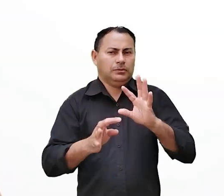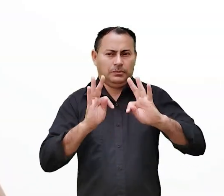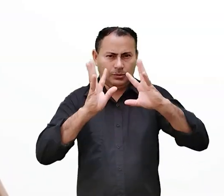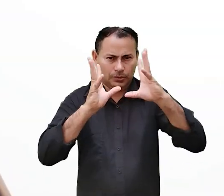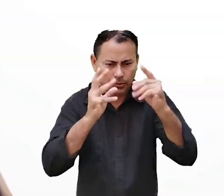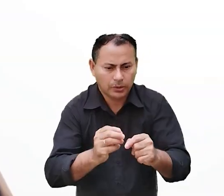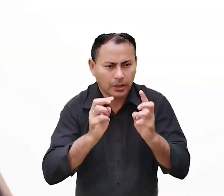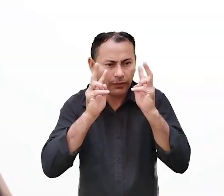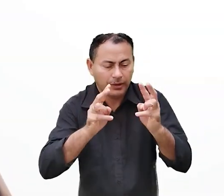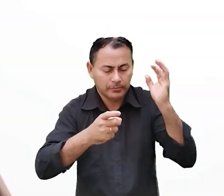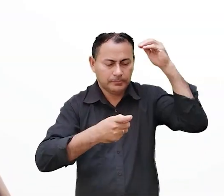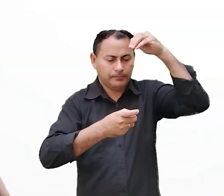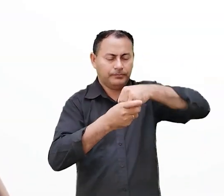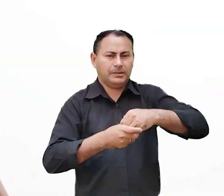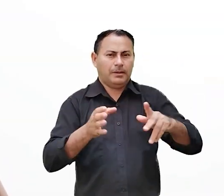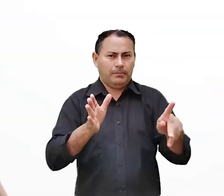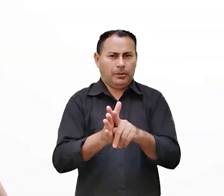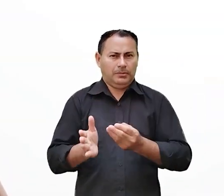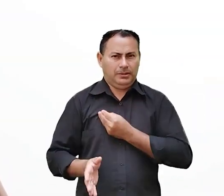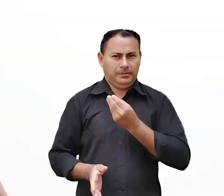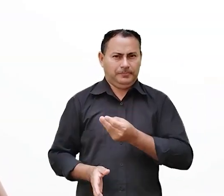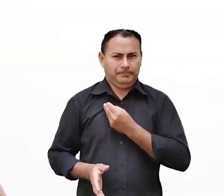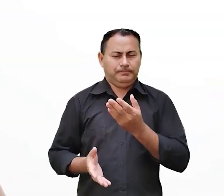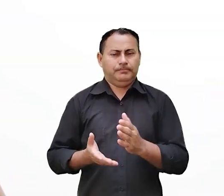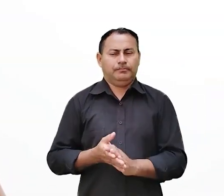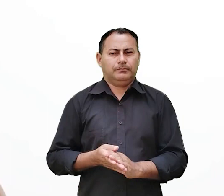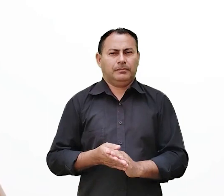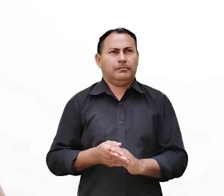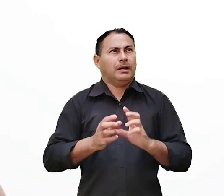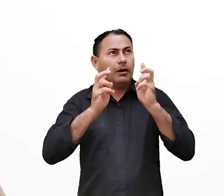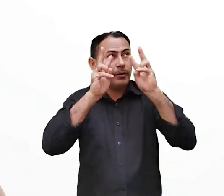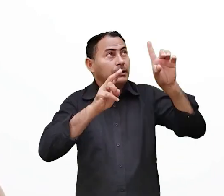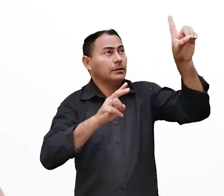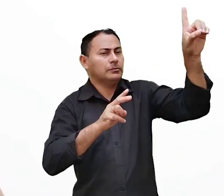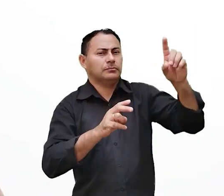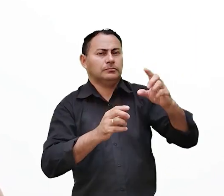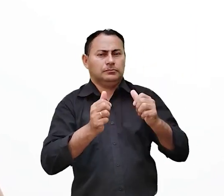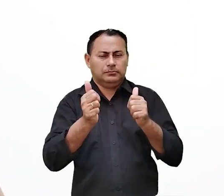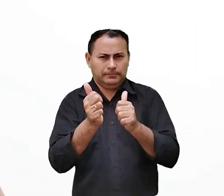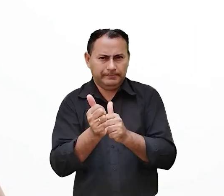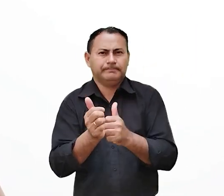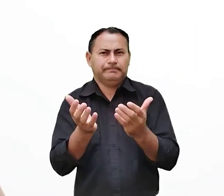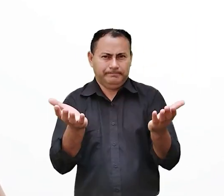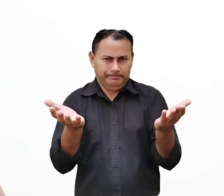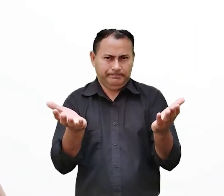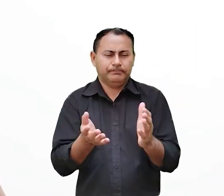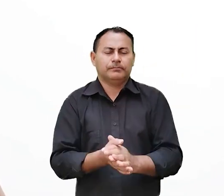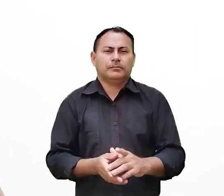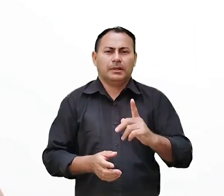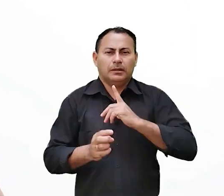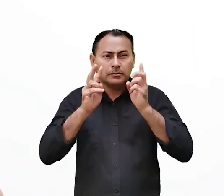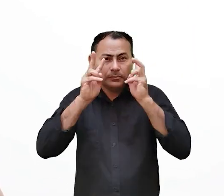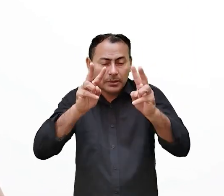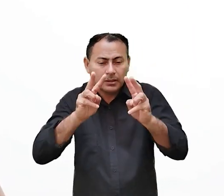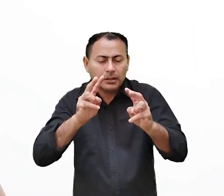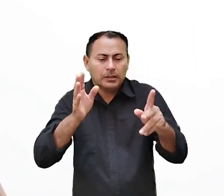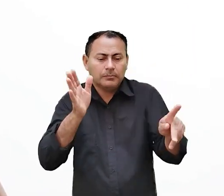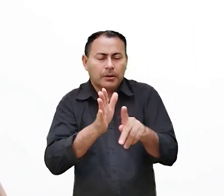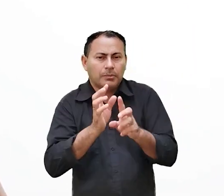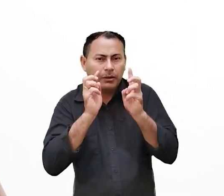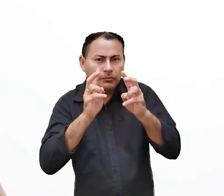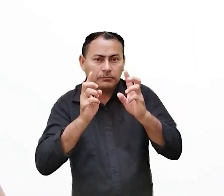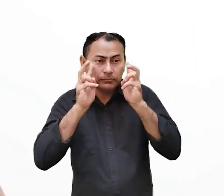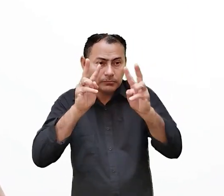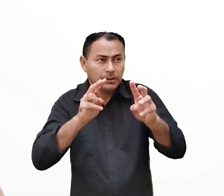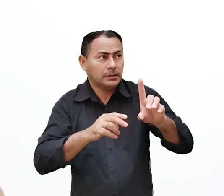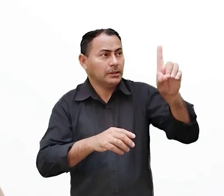importam todos Eles olham para dentro de si mesmos para cima e ao redor eles tem uma visão deles